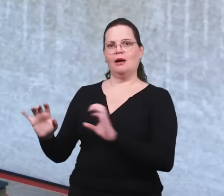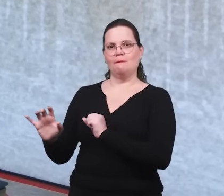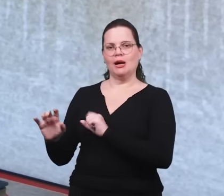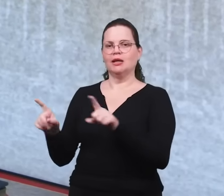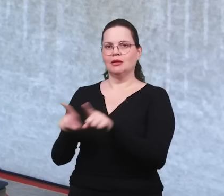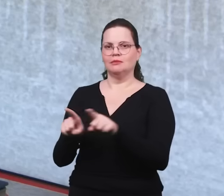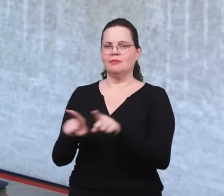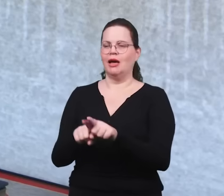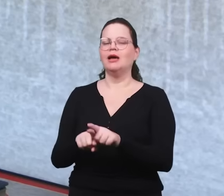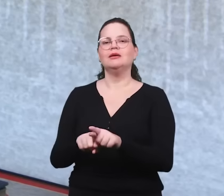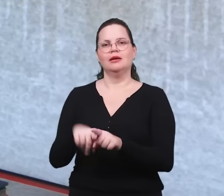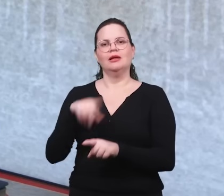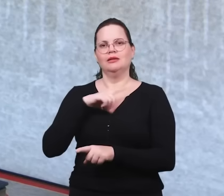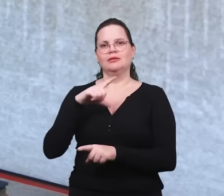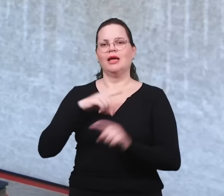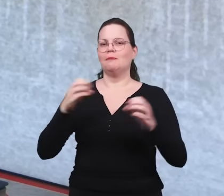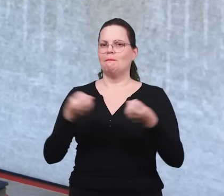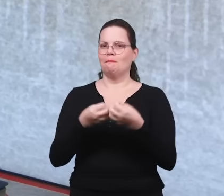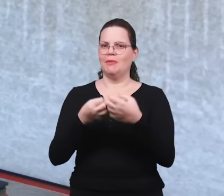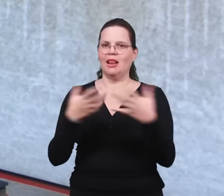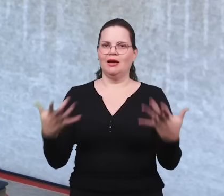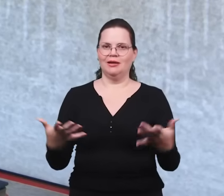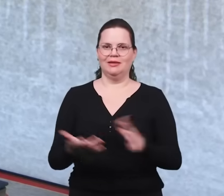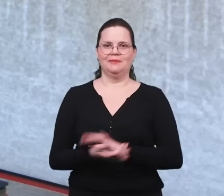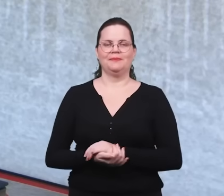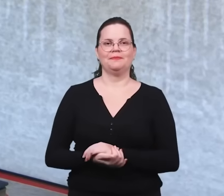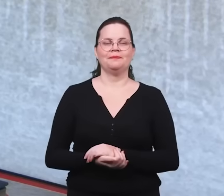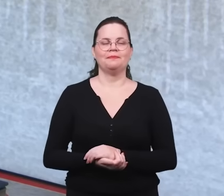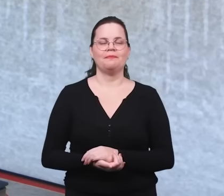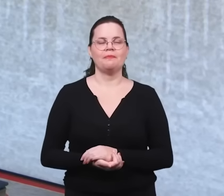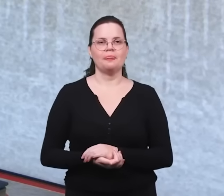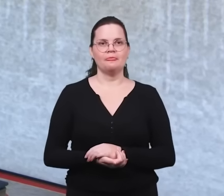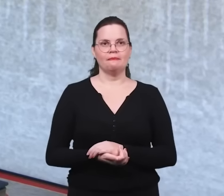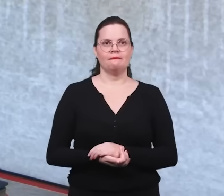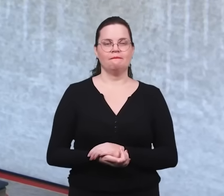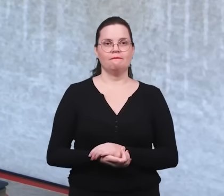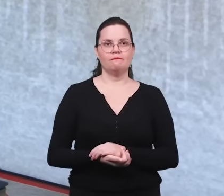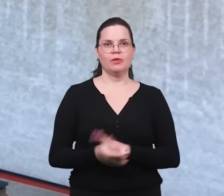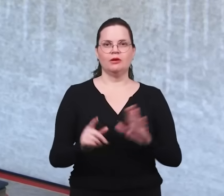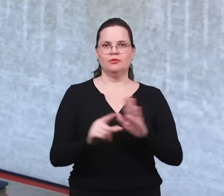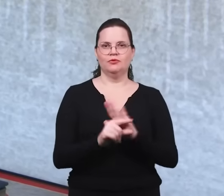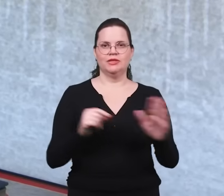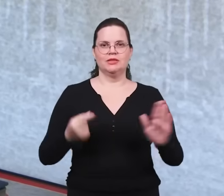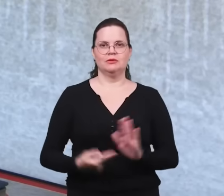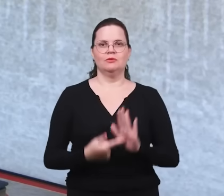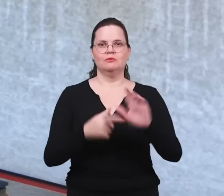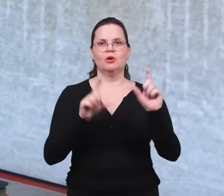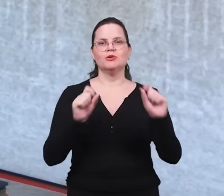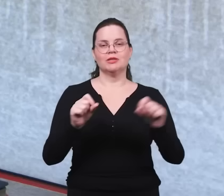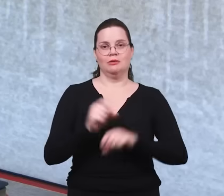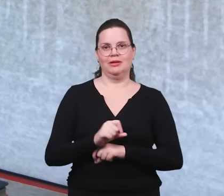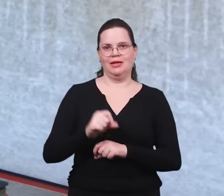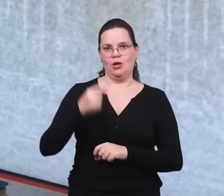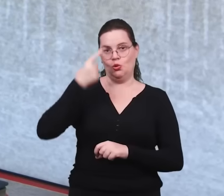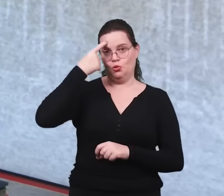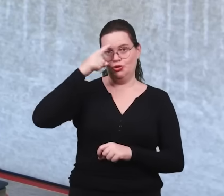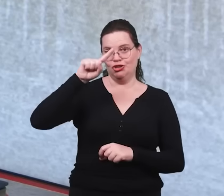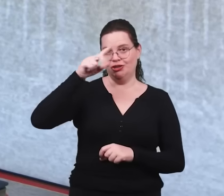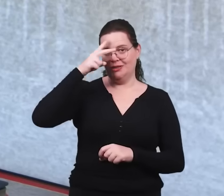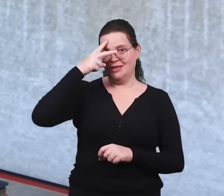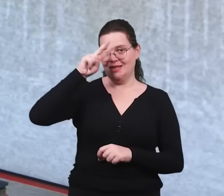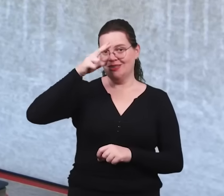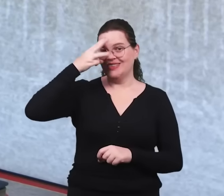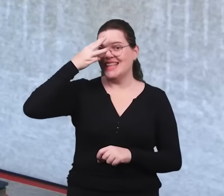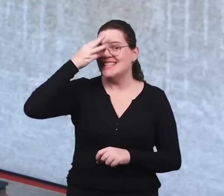festa ocorreu, conforme a descrição do versículo, no chamado terceiro dia. E ao terceiro